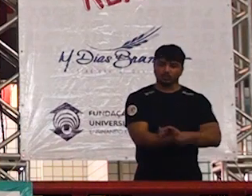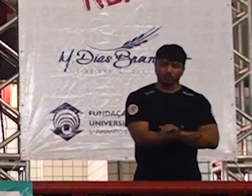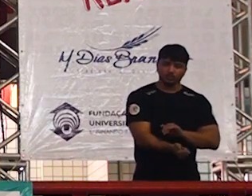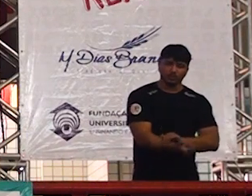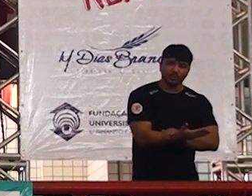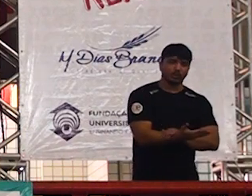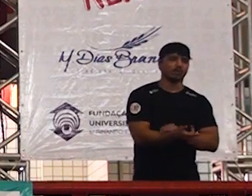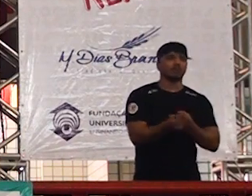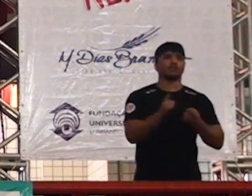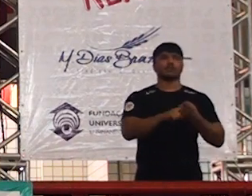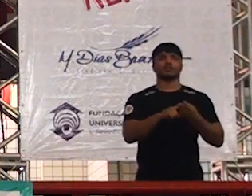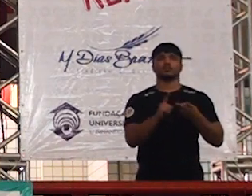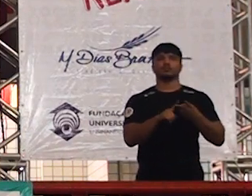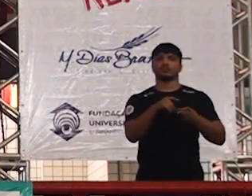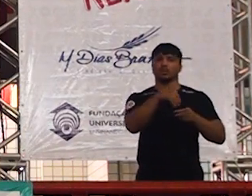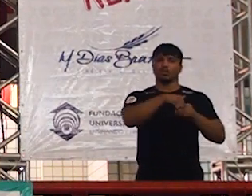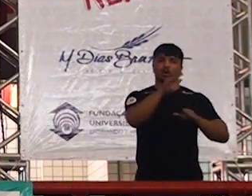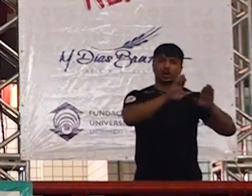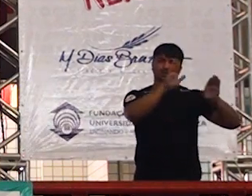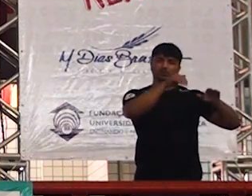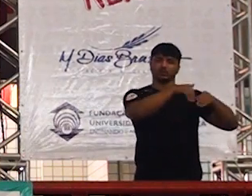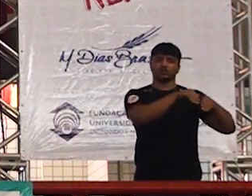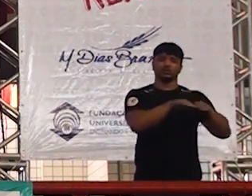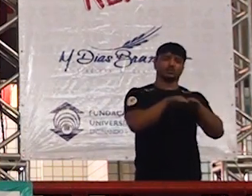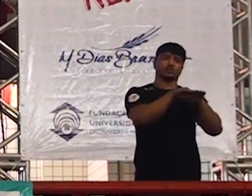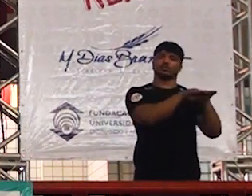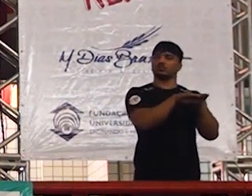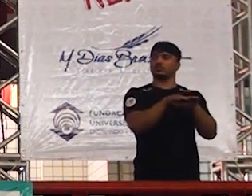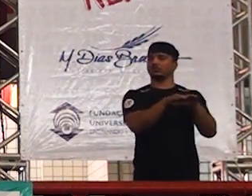Corrupção, anote aí, democracia,